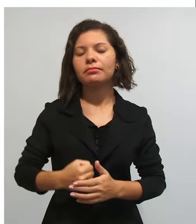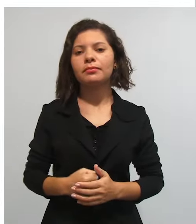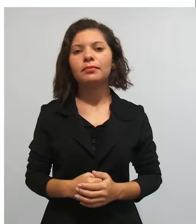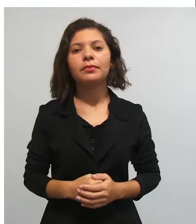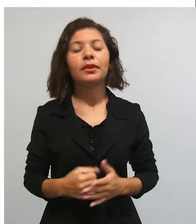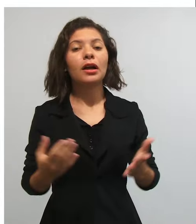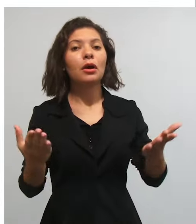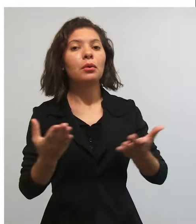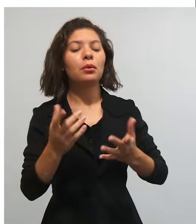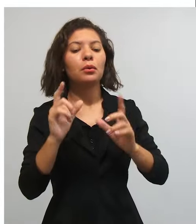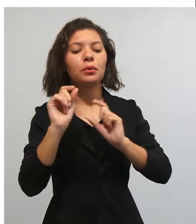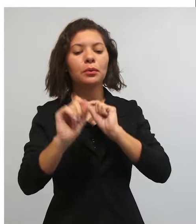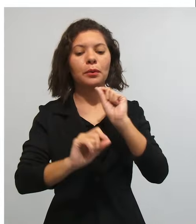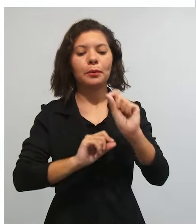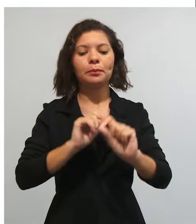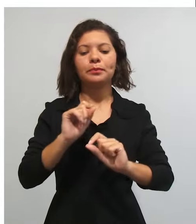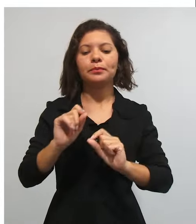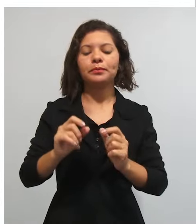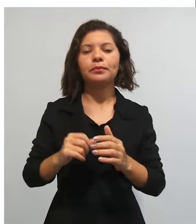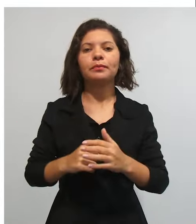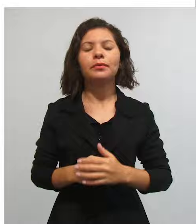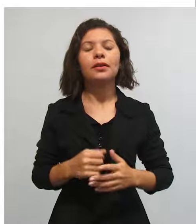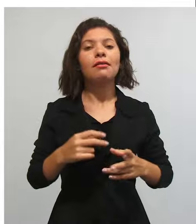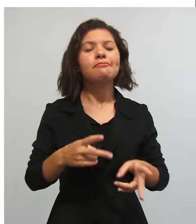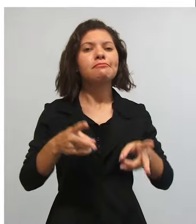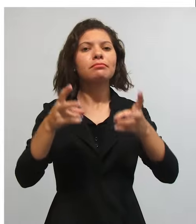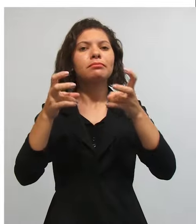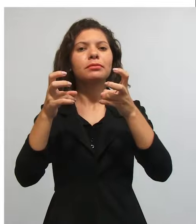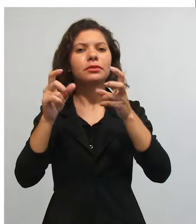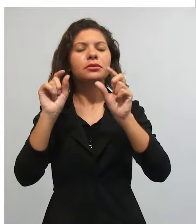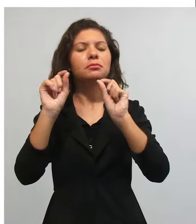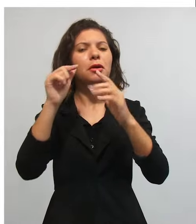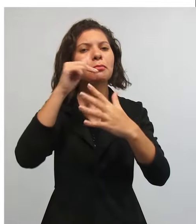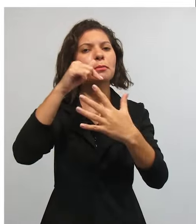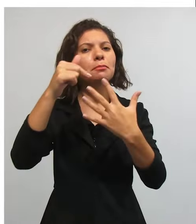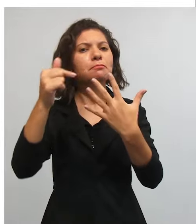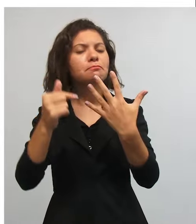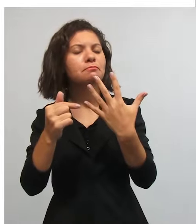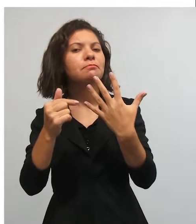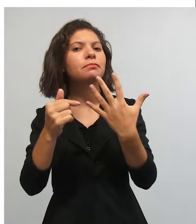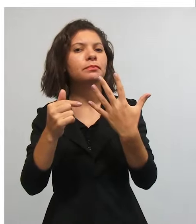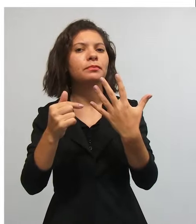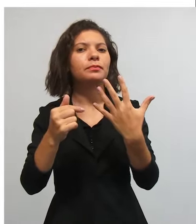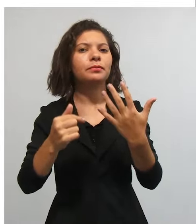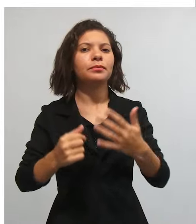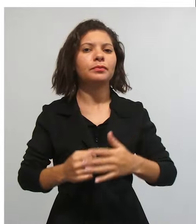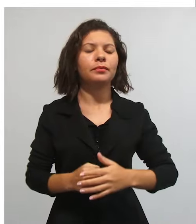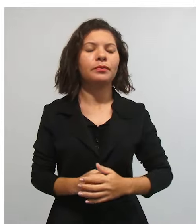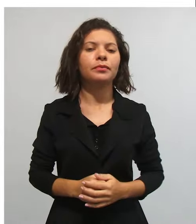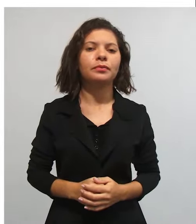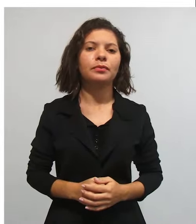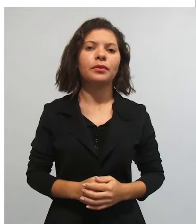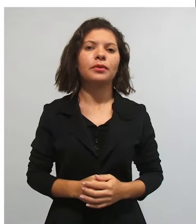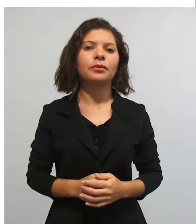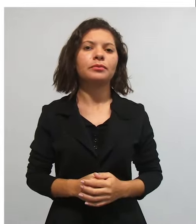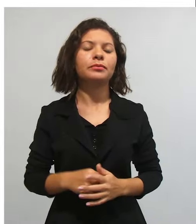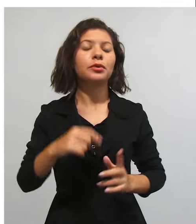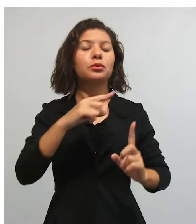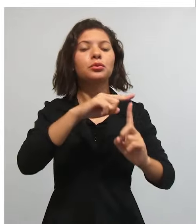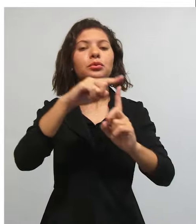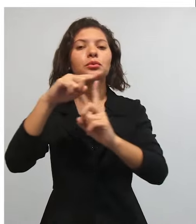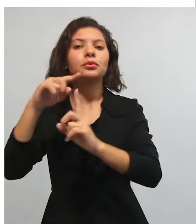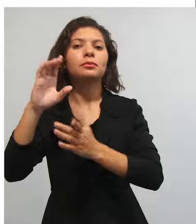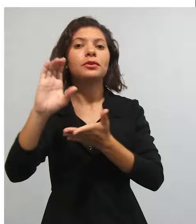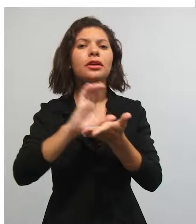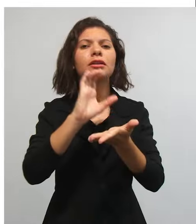o desdobramento para identificar as peculiaridades desse tipo de receita.